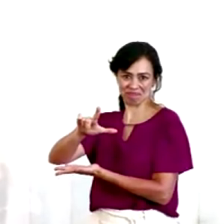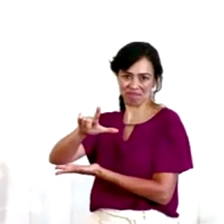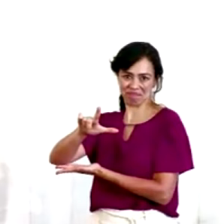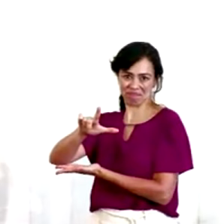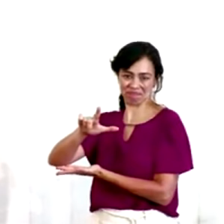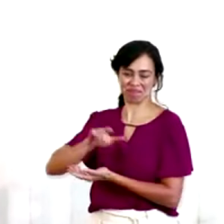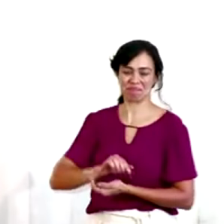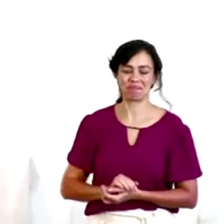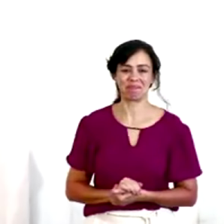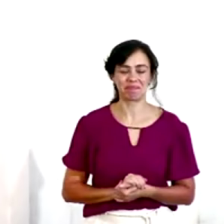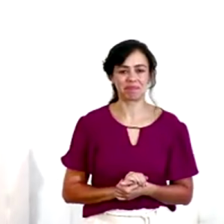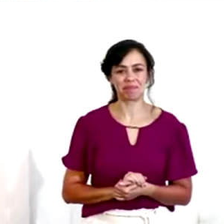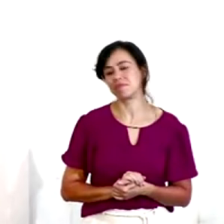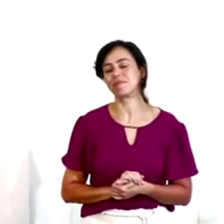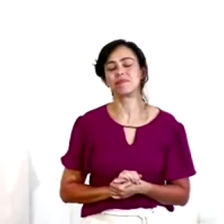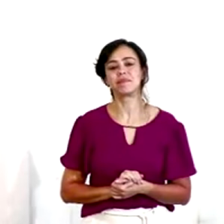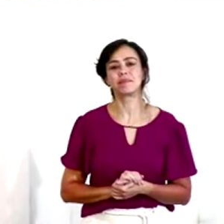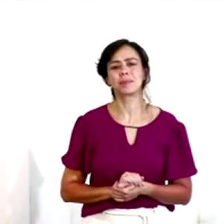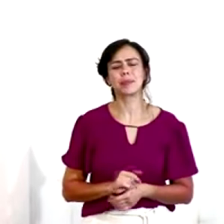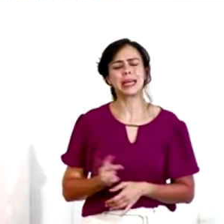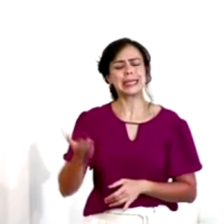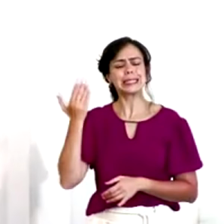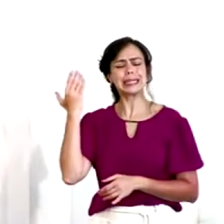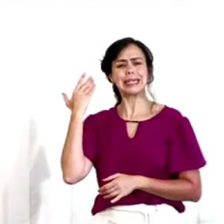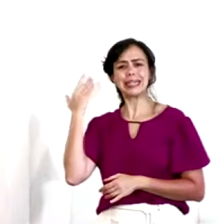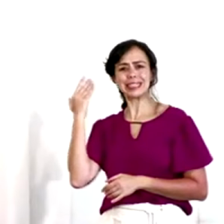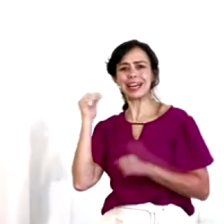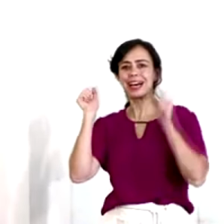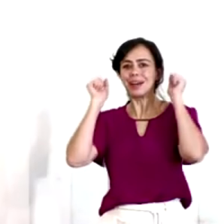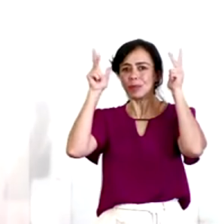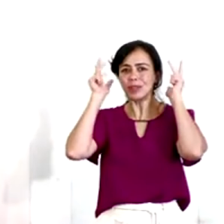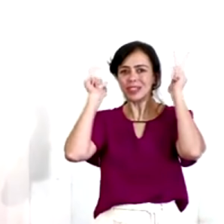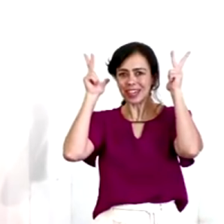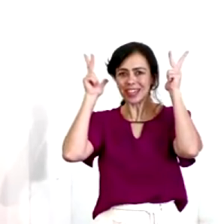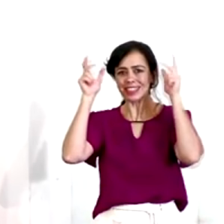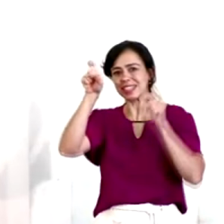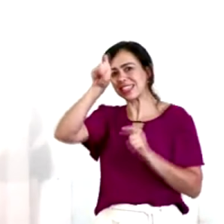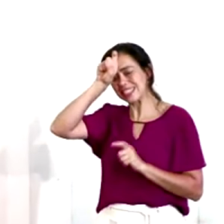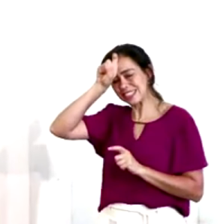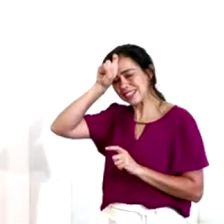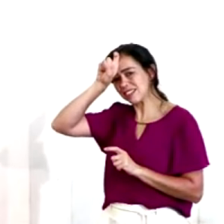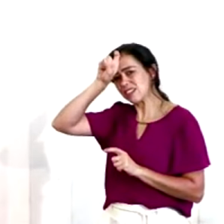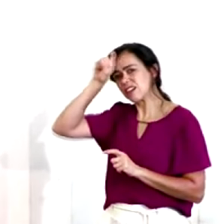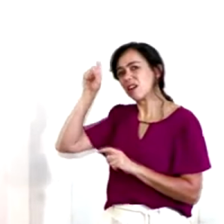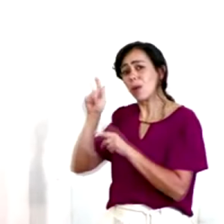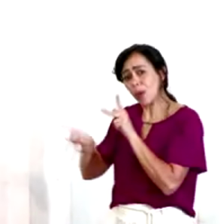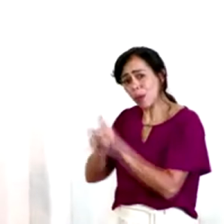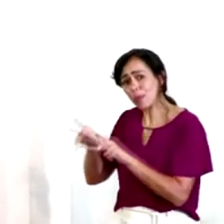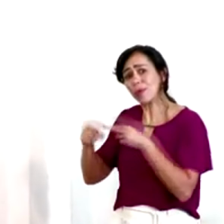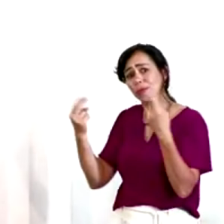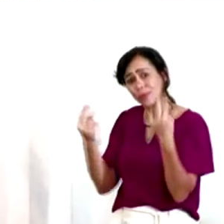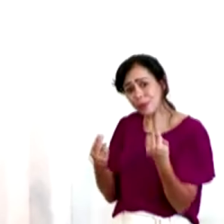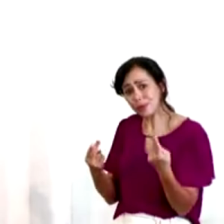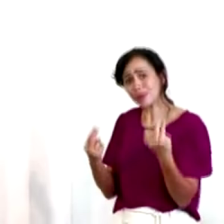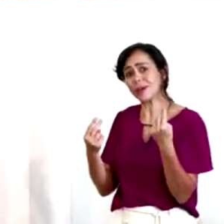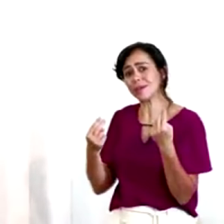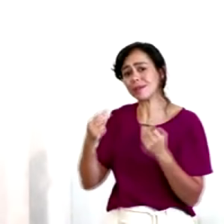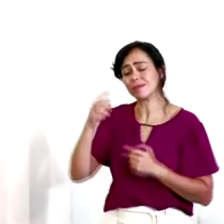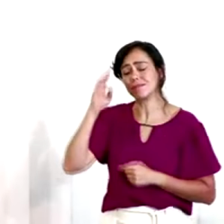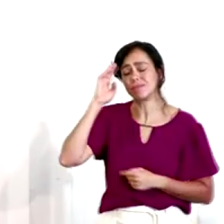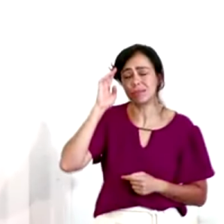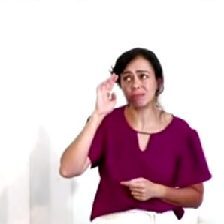Quando eles tinham perdido a capacidade de sonhar, e quando um homem perde a capacidade de planejar,